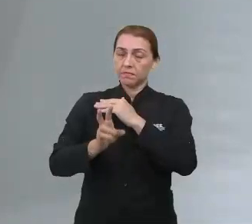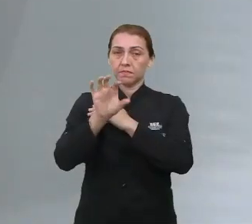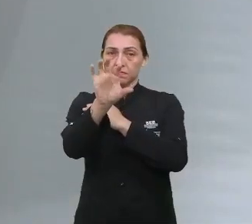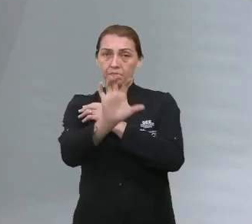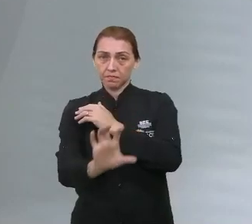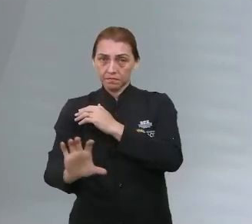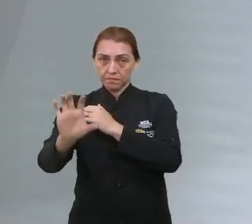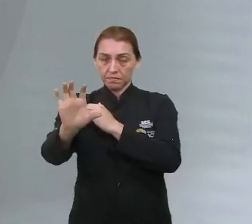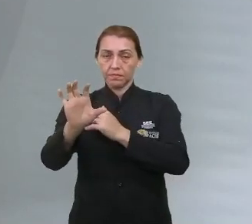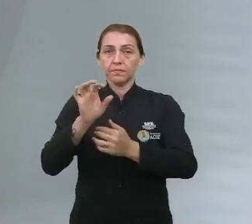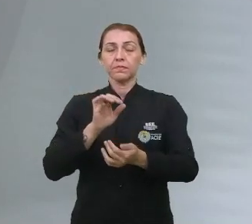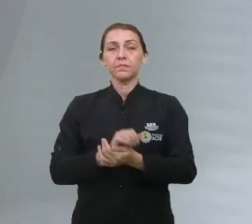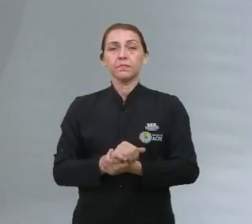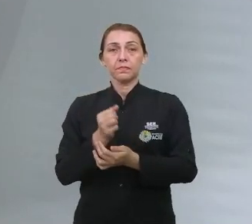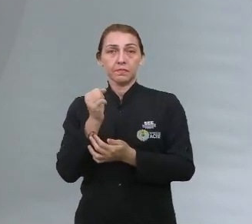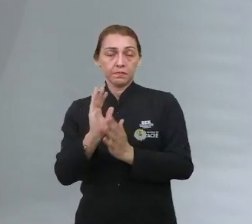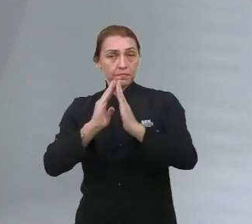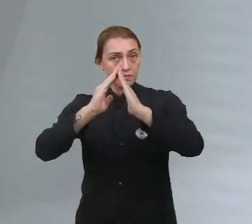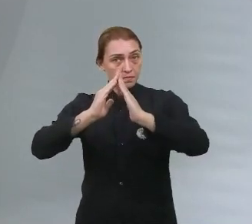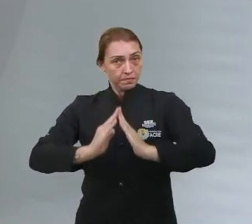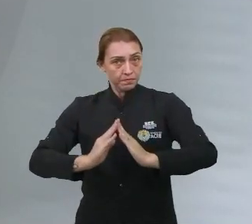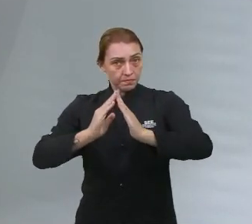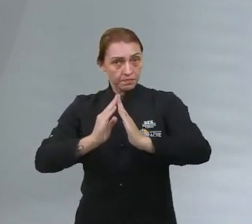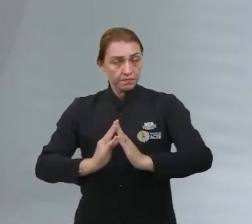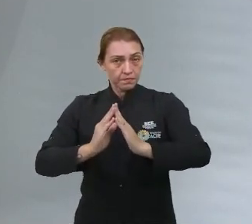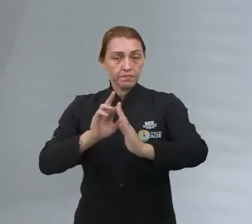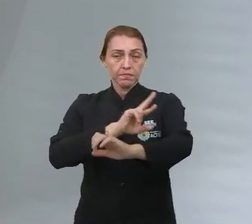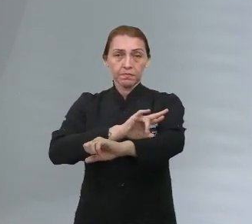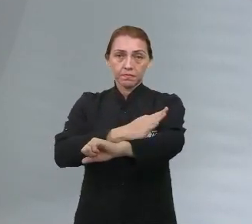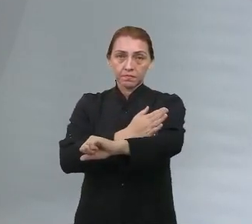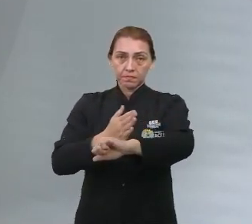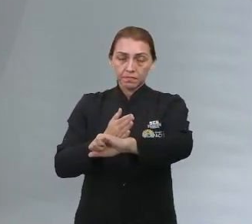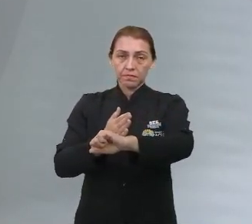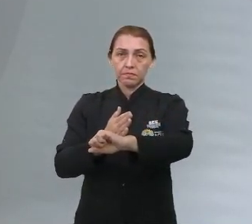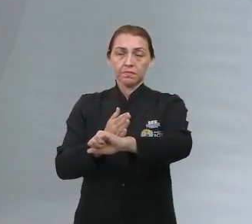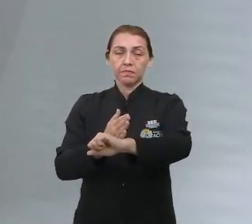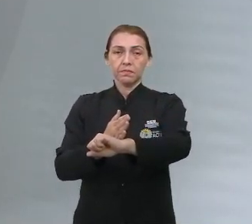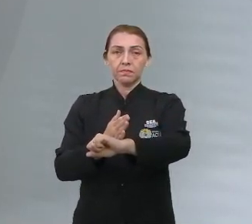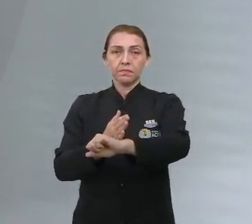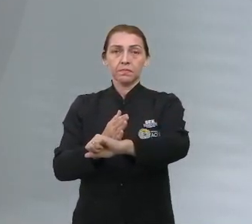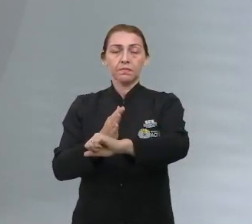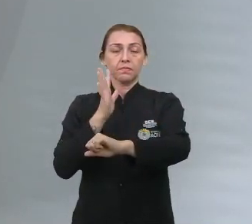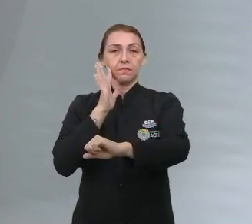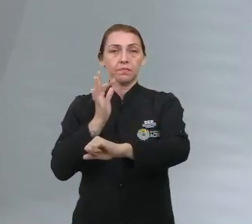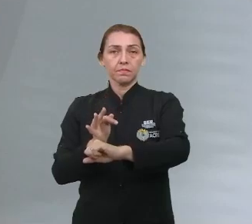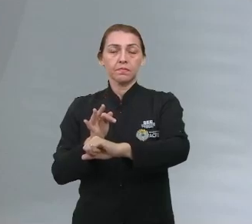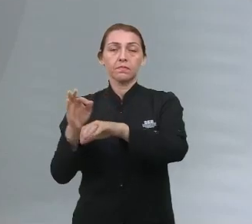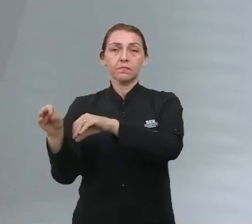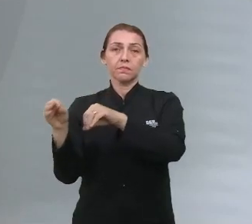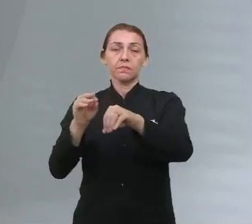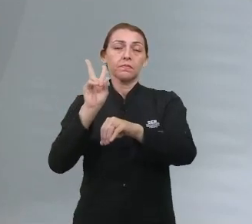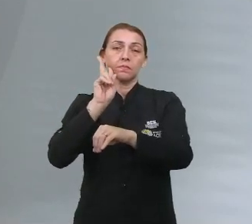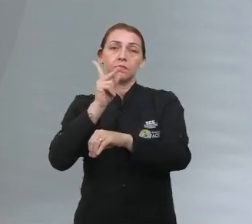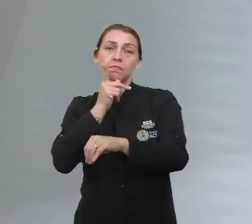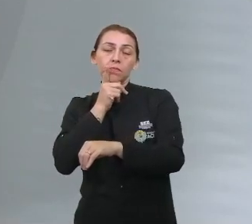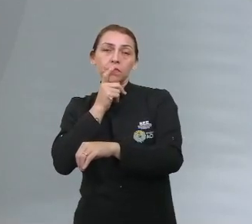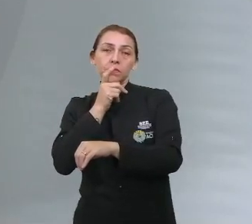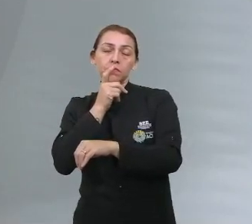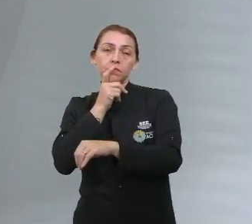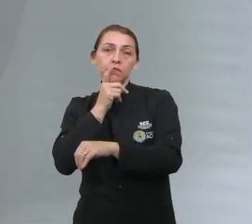região. Então, se eu resido em Rio Branco, Acre, e decido migrar para Porto Velho,